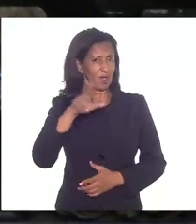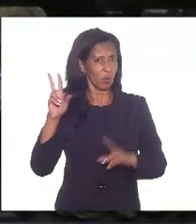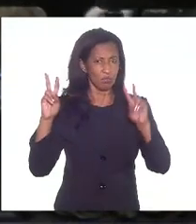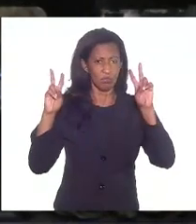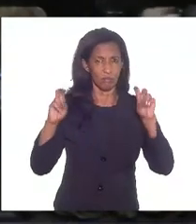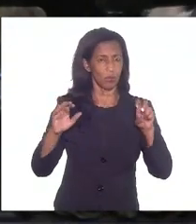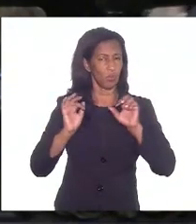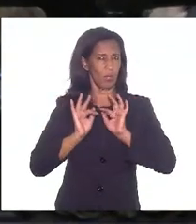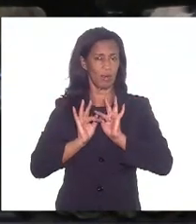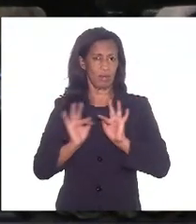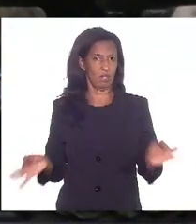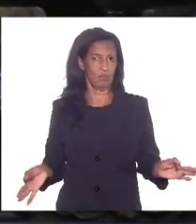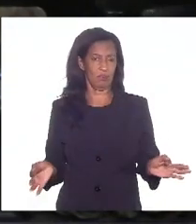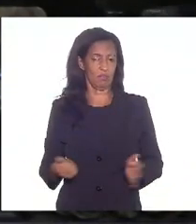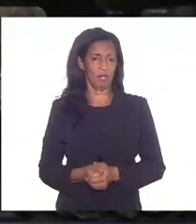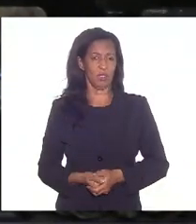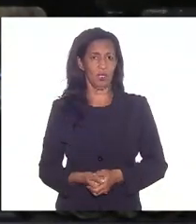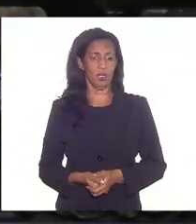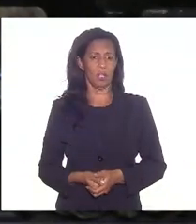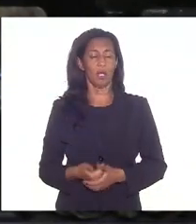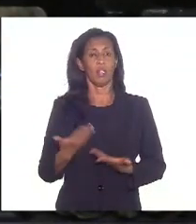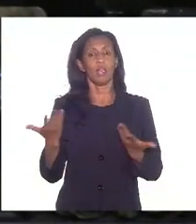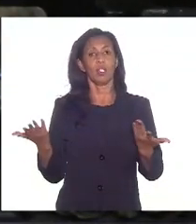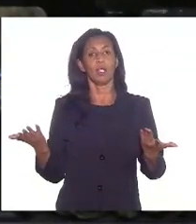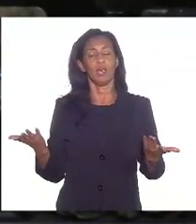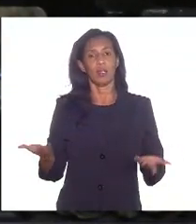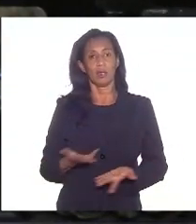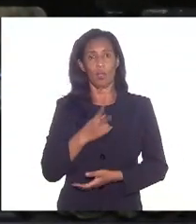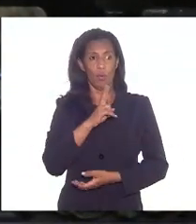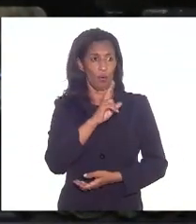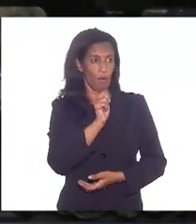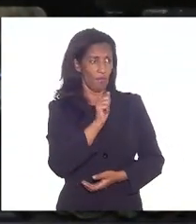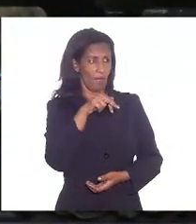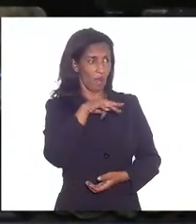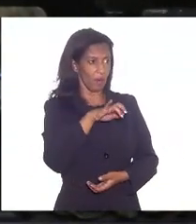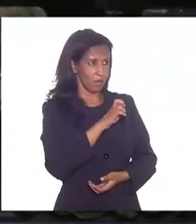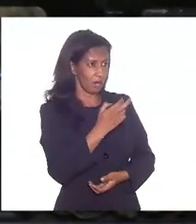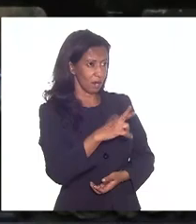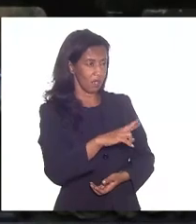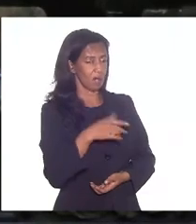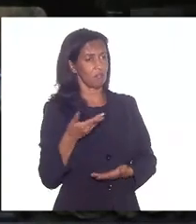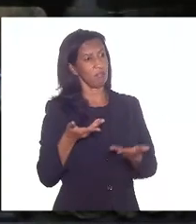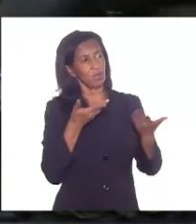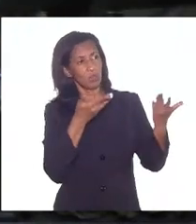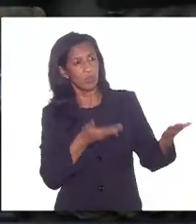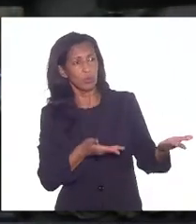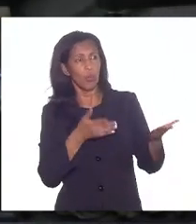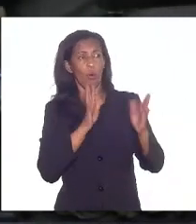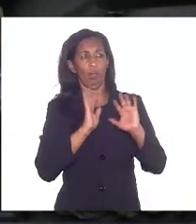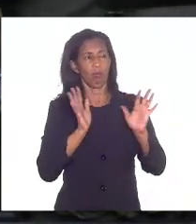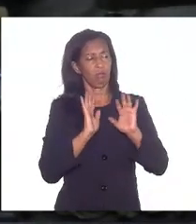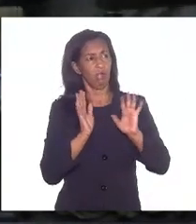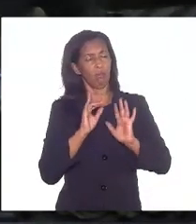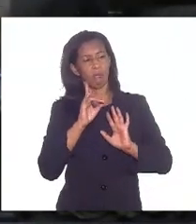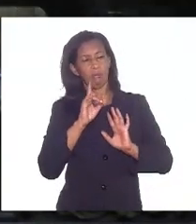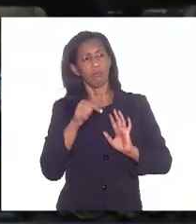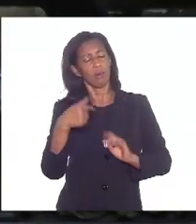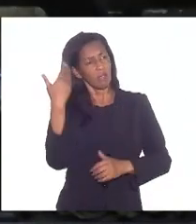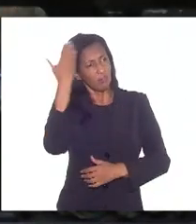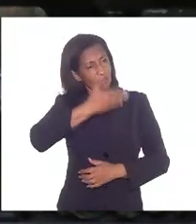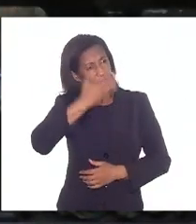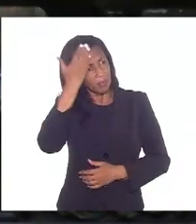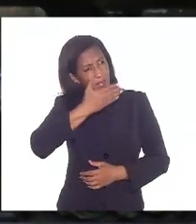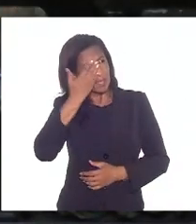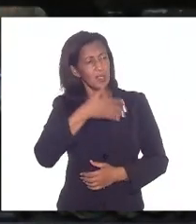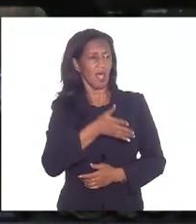simples. Então, a gente queria, Wagner Vitter, que o senhor, não para fazer preleção, mas estivesse presente